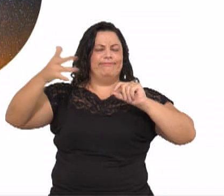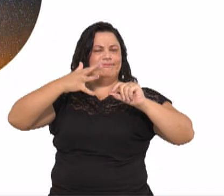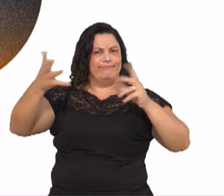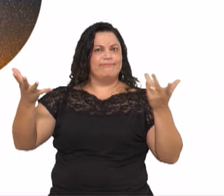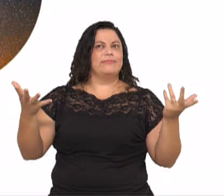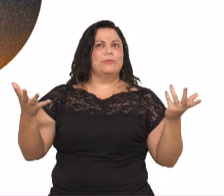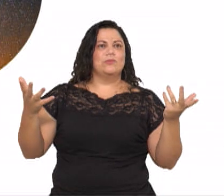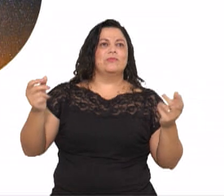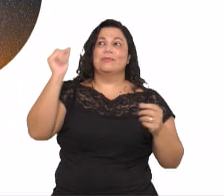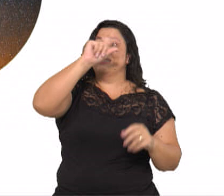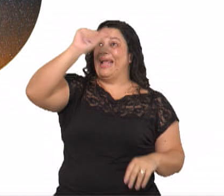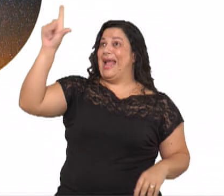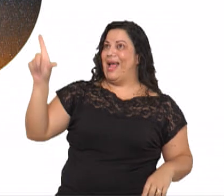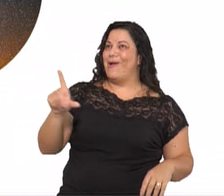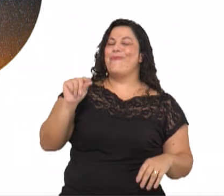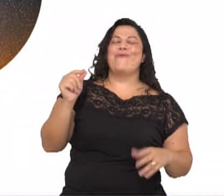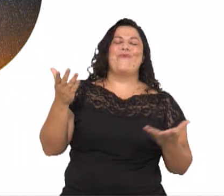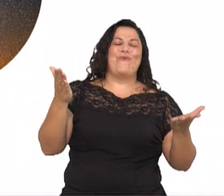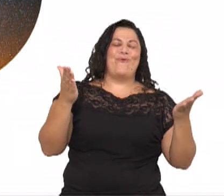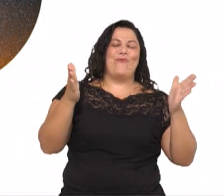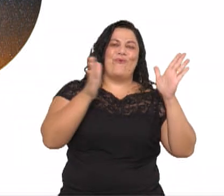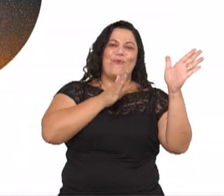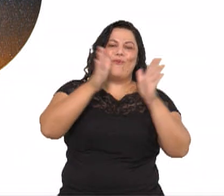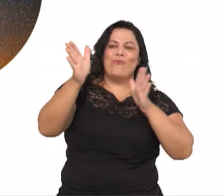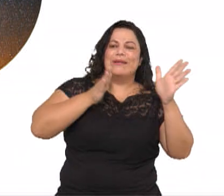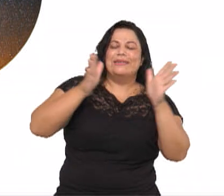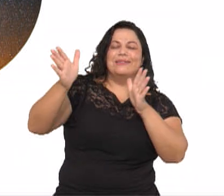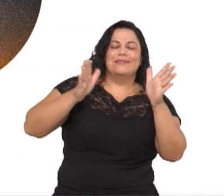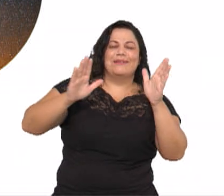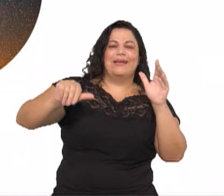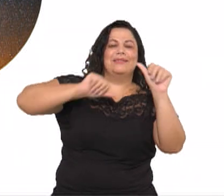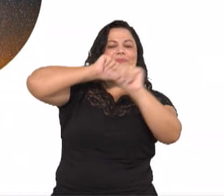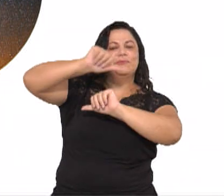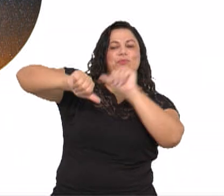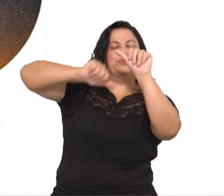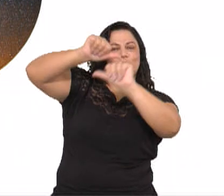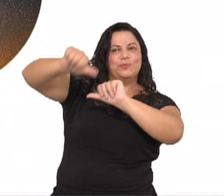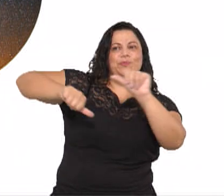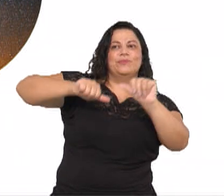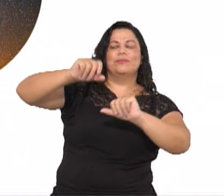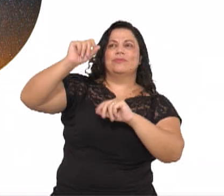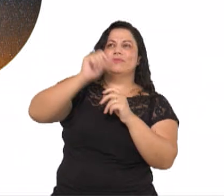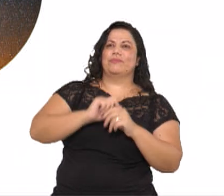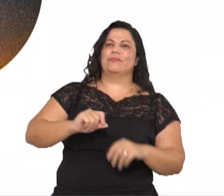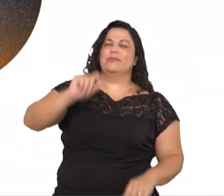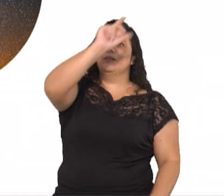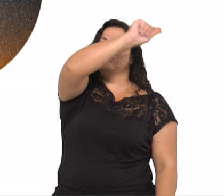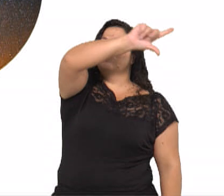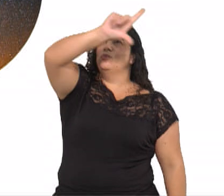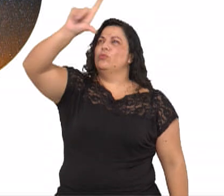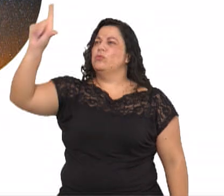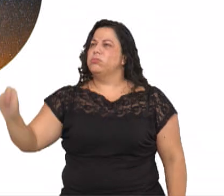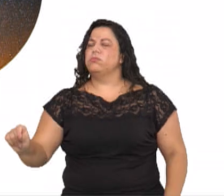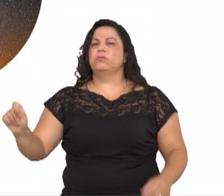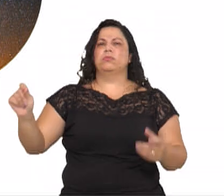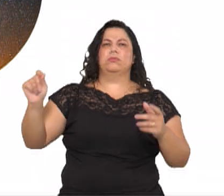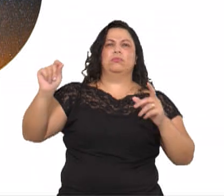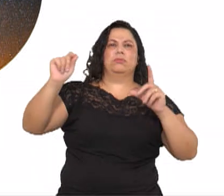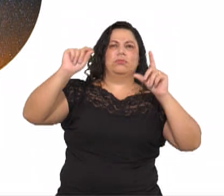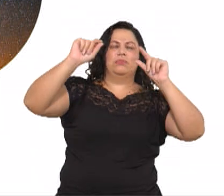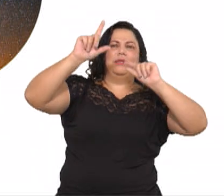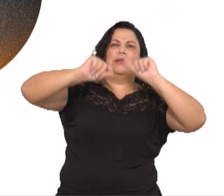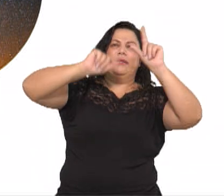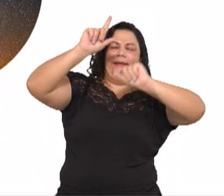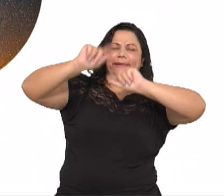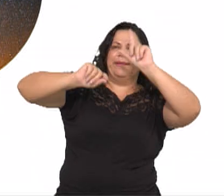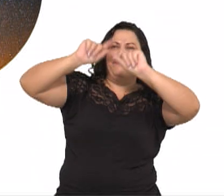gente consegue ver a lua, as fases desta lua, os meteoros, cometas e